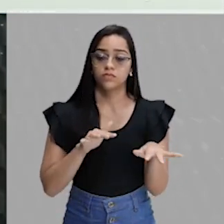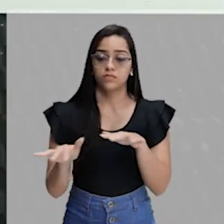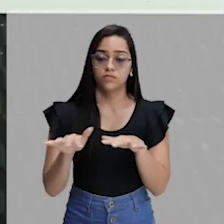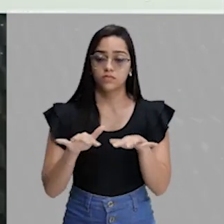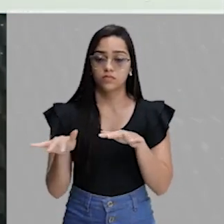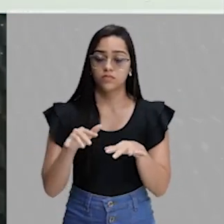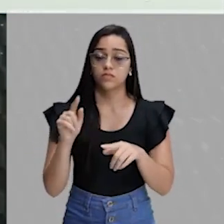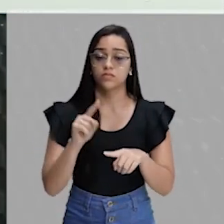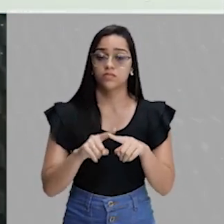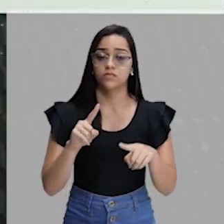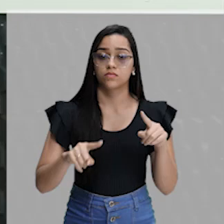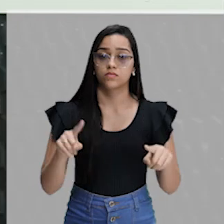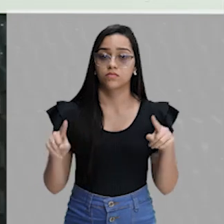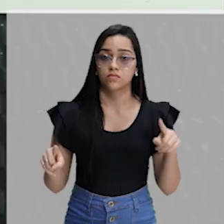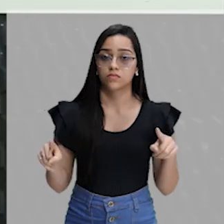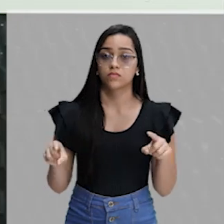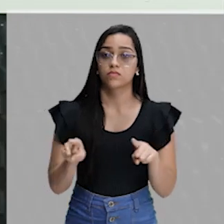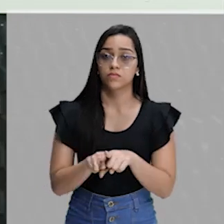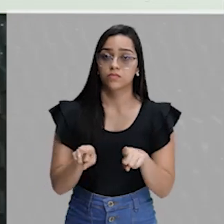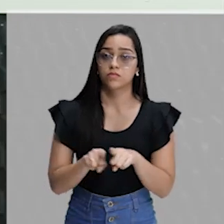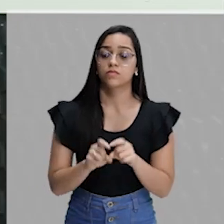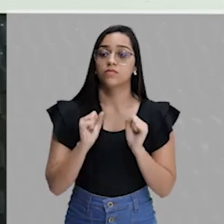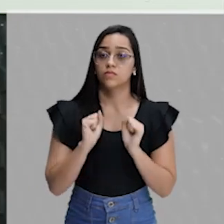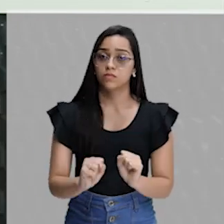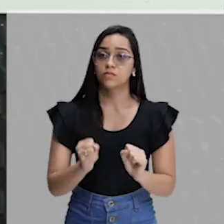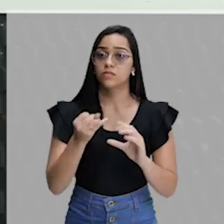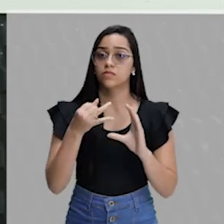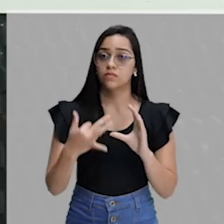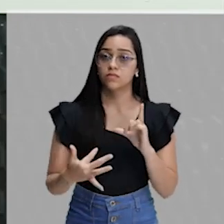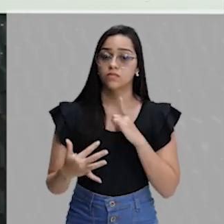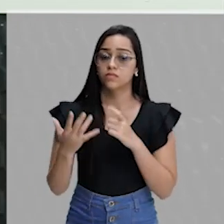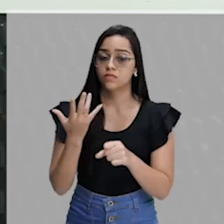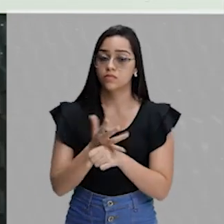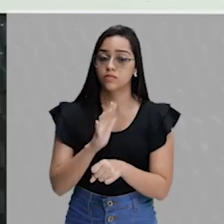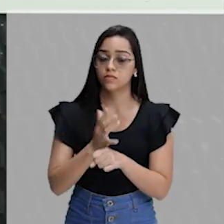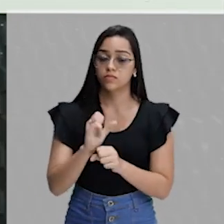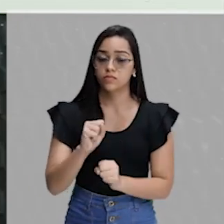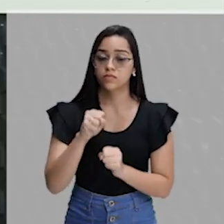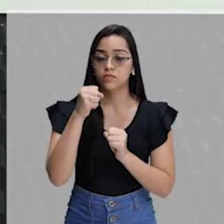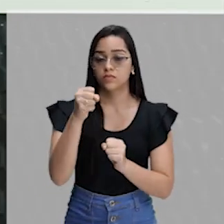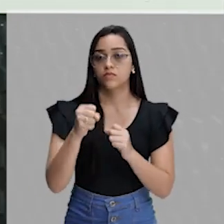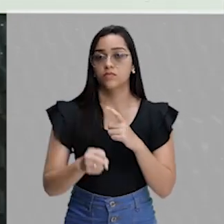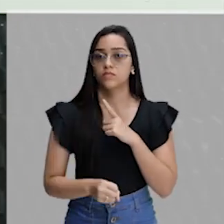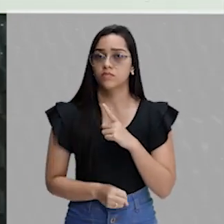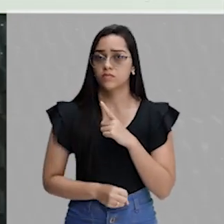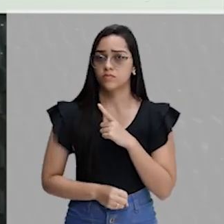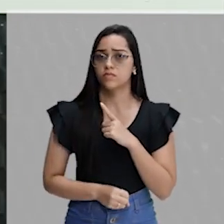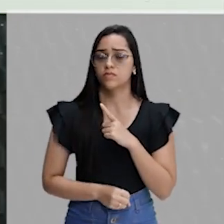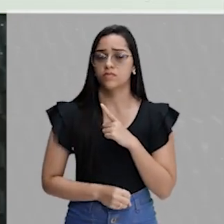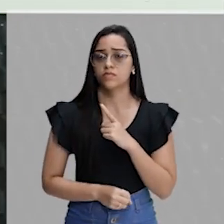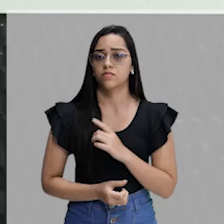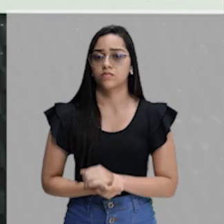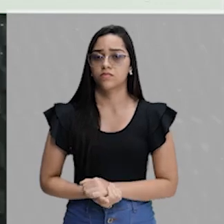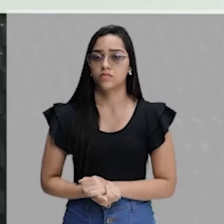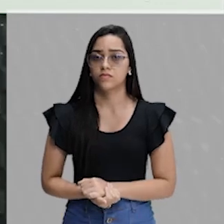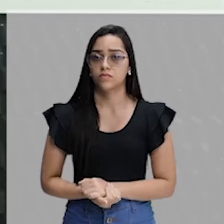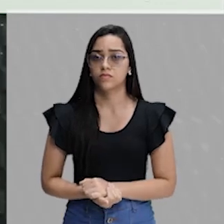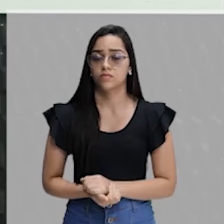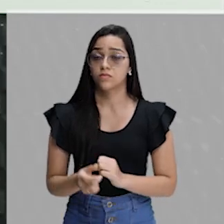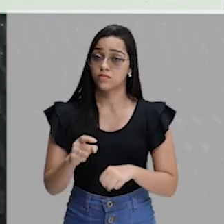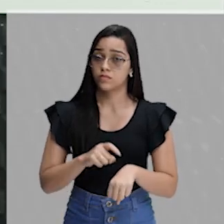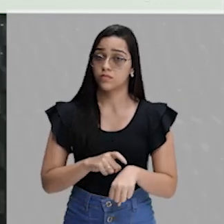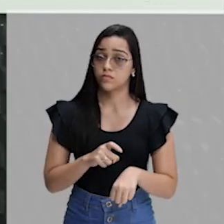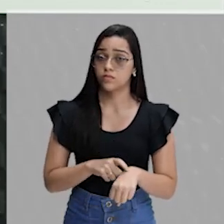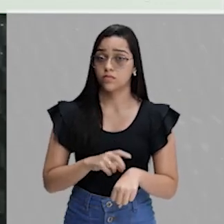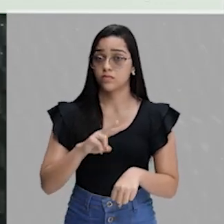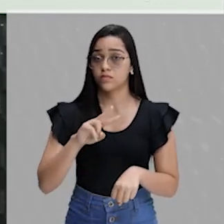uniformemente variado, ele também pode ser caracterizado pela ação de uma força neste móvel, neste corpo, desde o momento em que ele